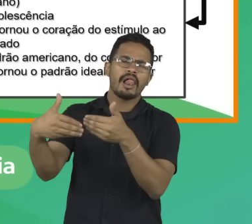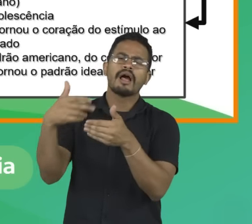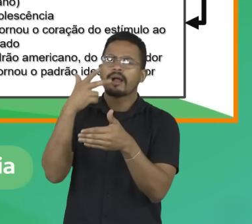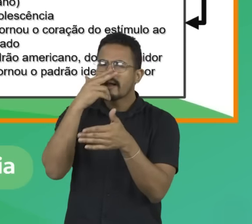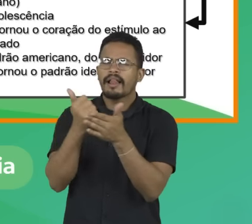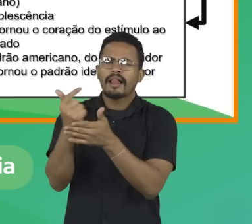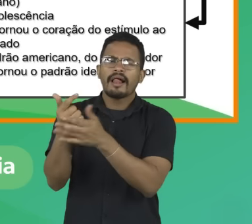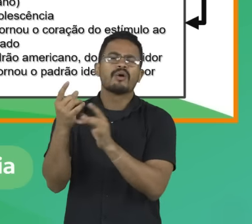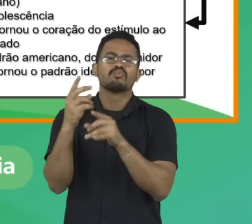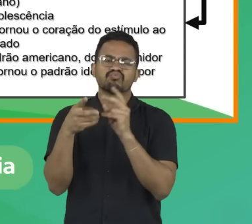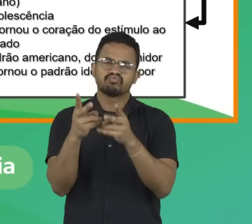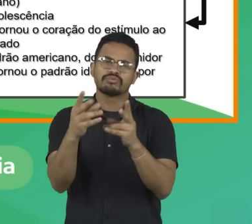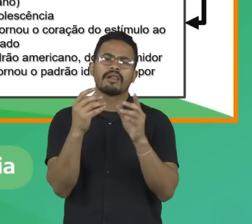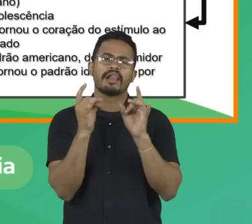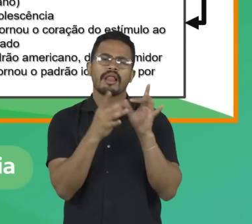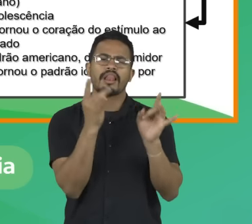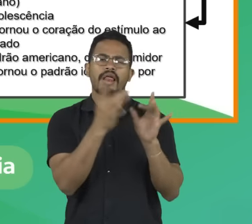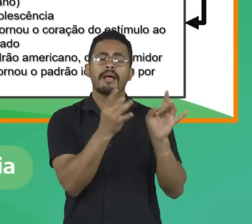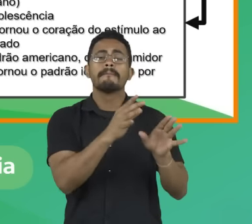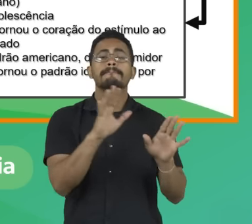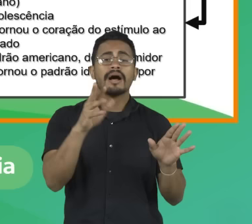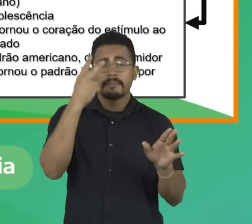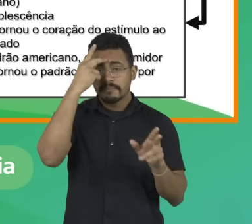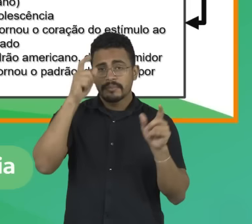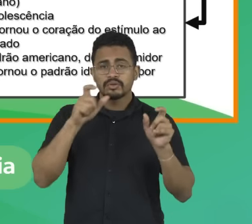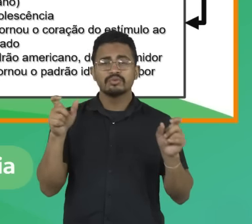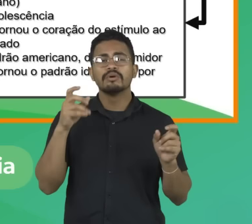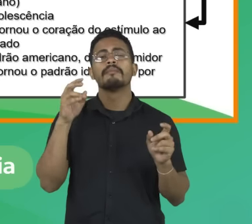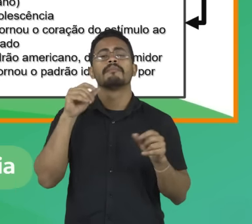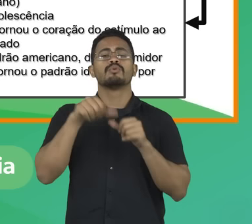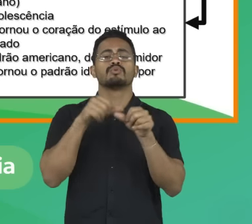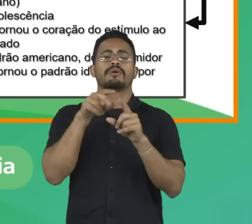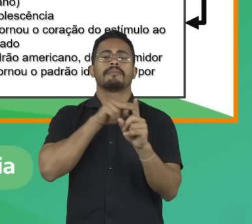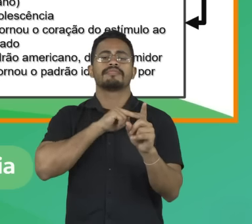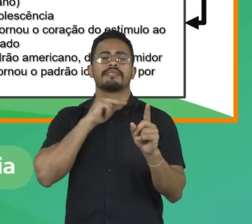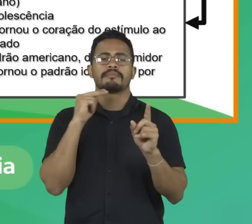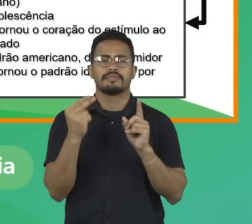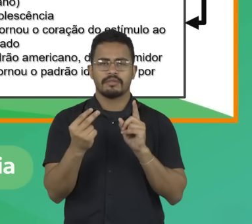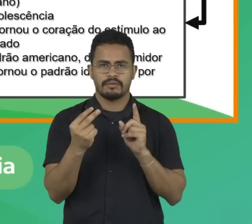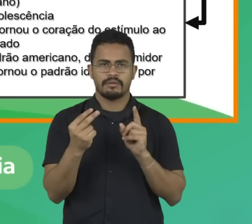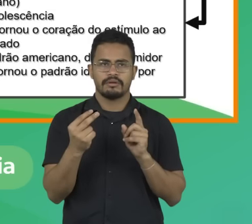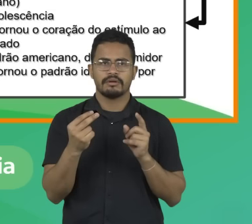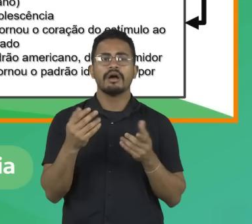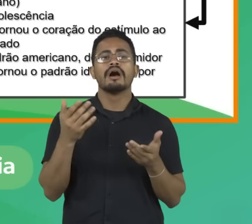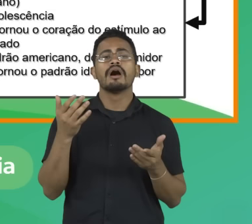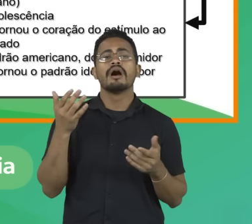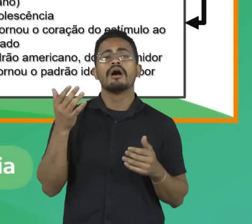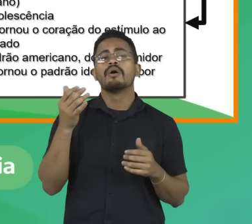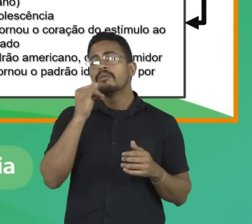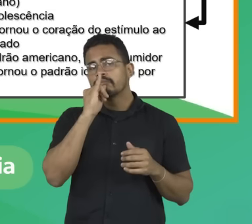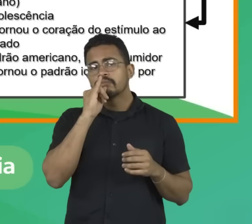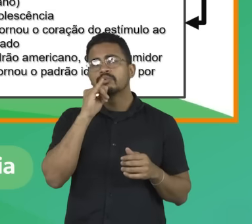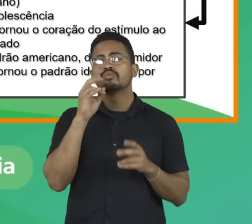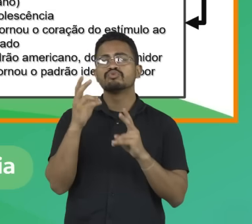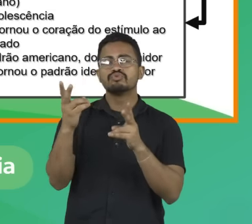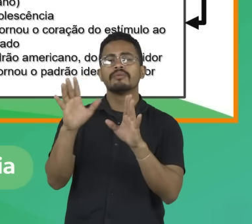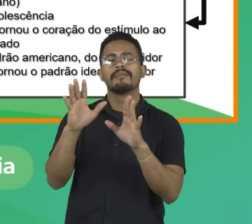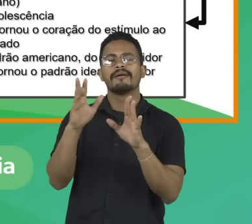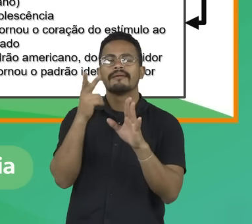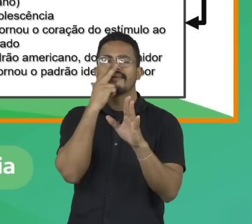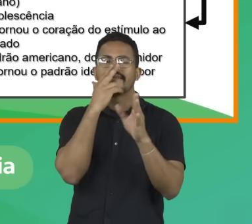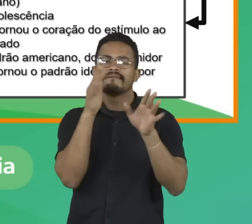Só que as pessoas mudaram a sua percepção. Era como se uma coisa continua, mas fosse colocado um véu naquilo,